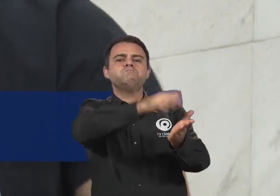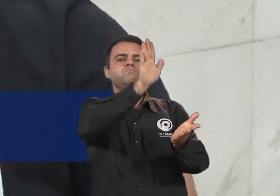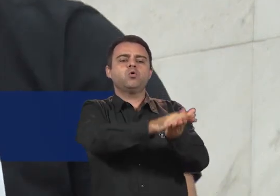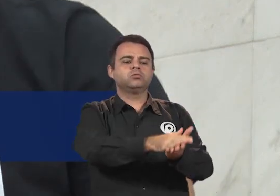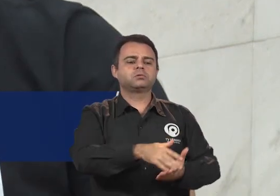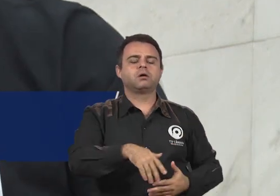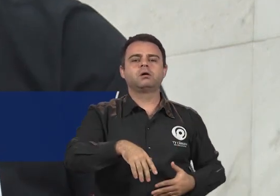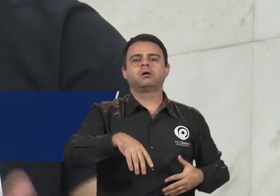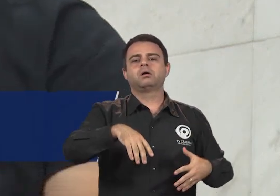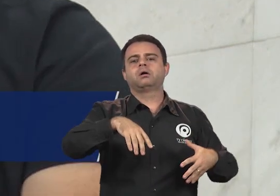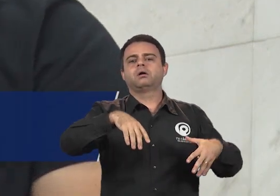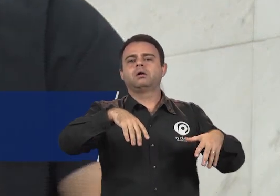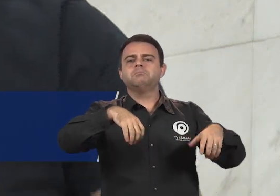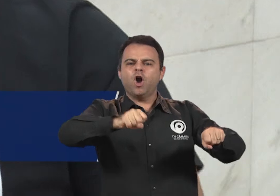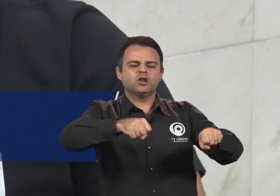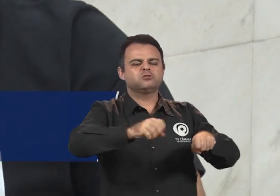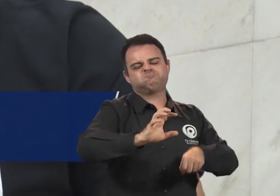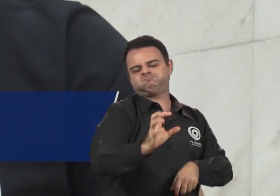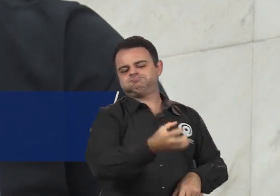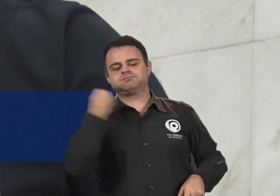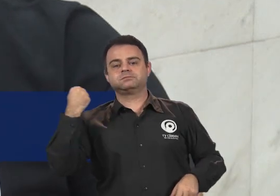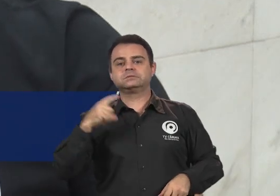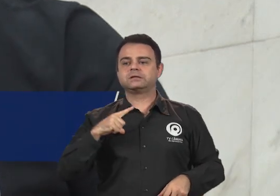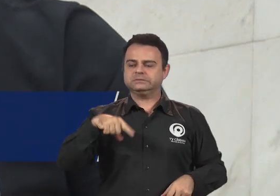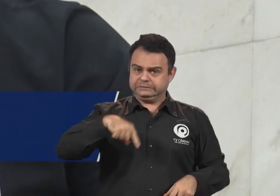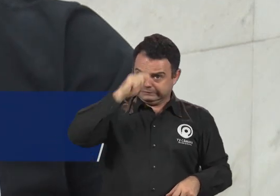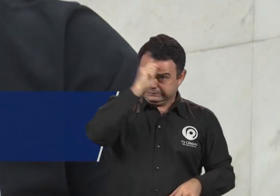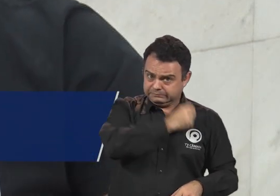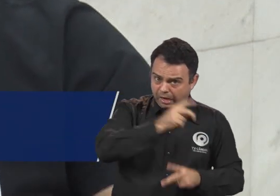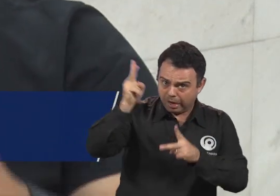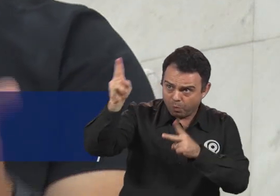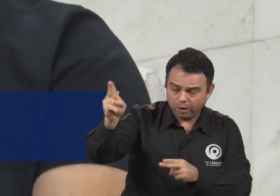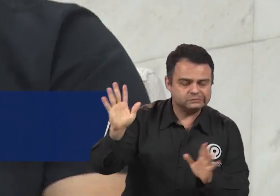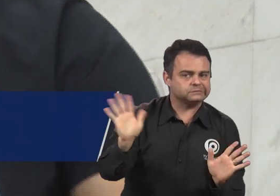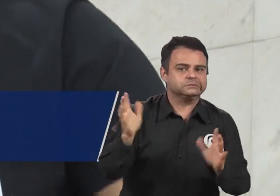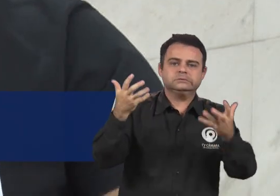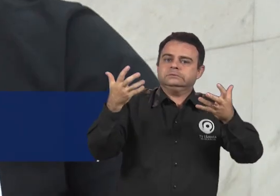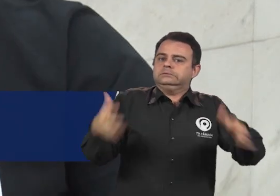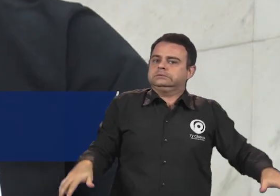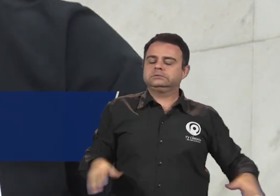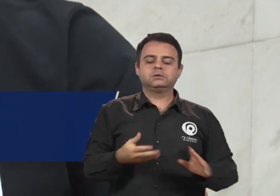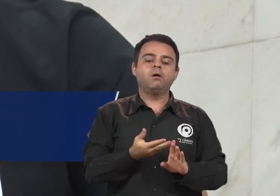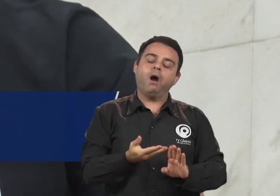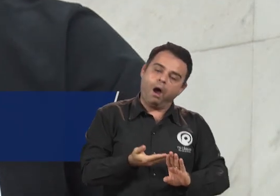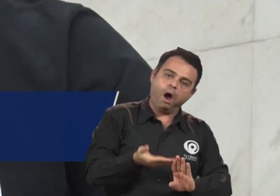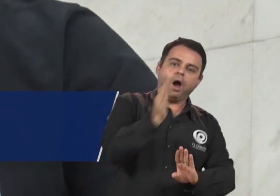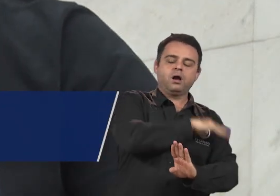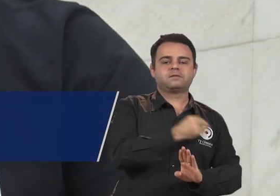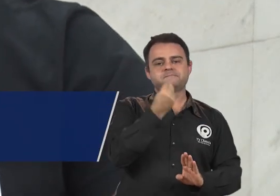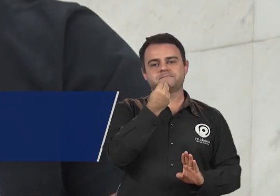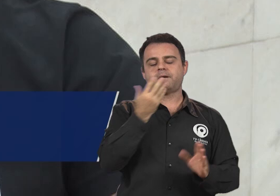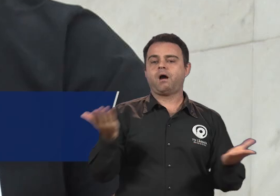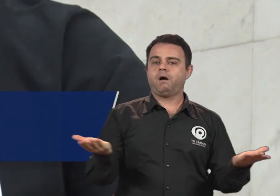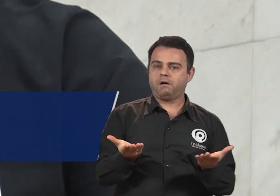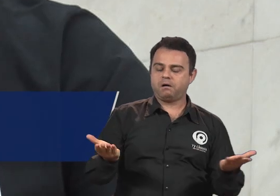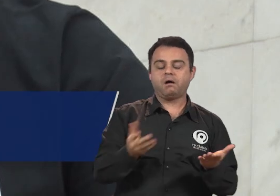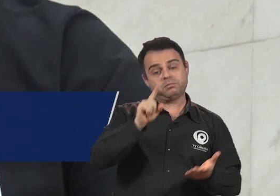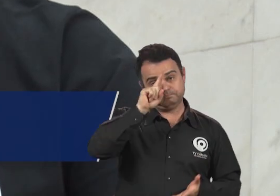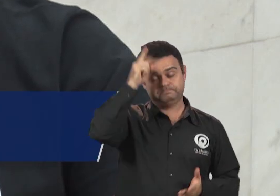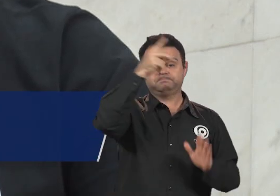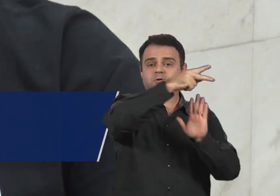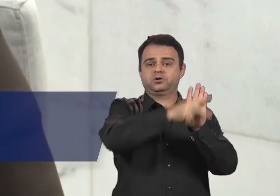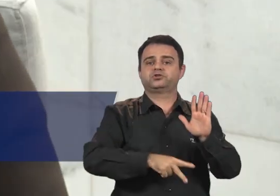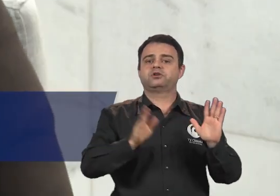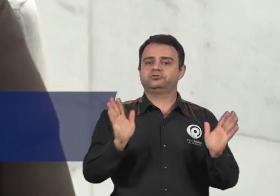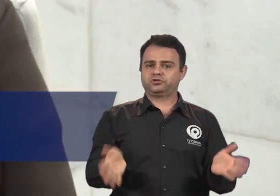moto. Enfim, e para não deixar Rio Preto chegar num caos como esse, a gente já se anteve e fez o projeto